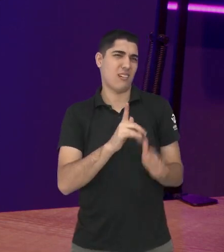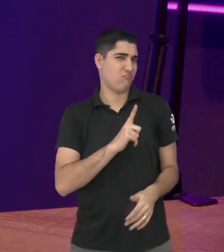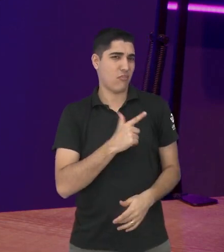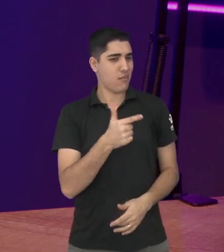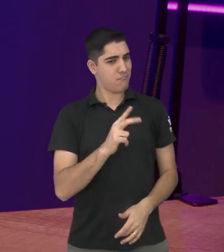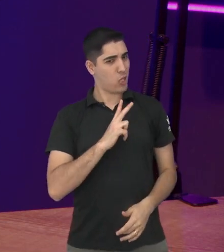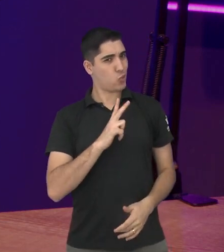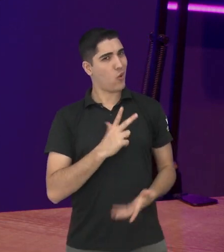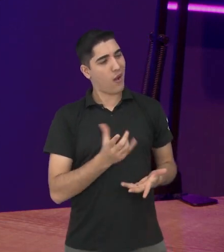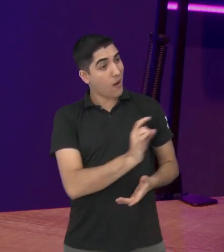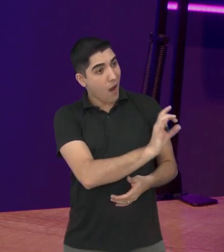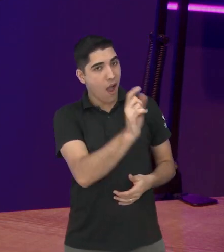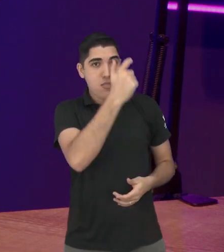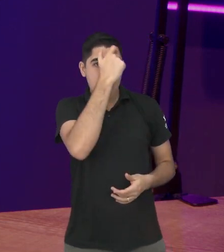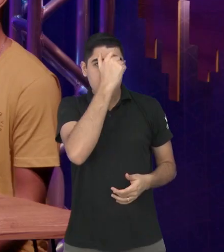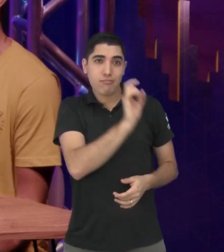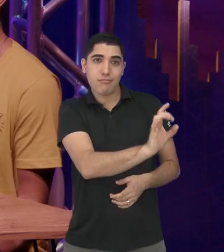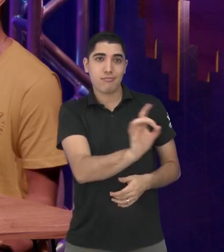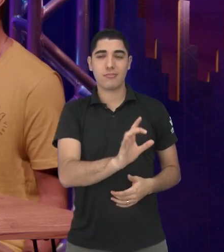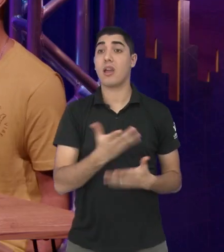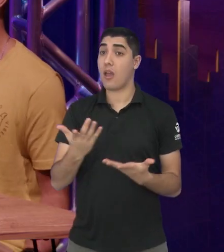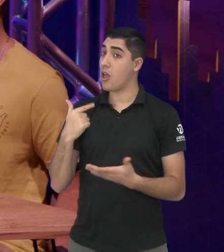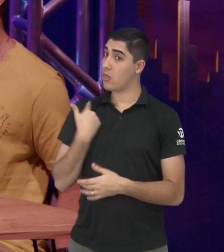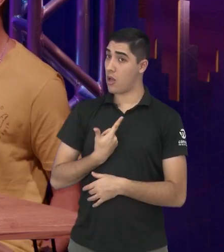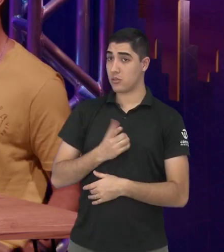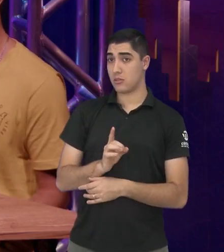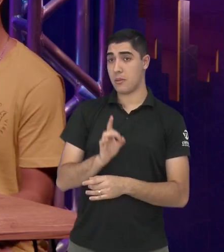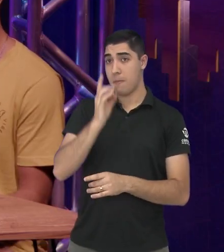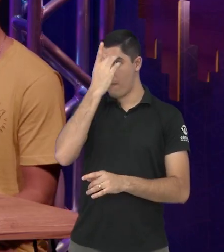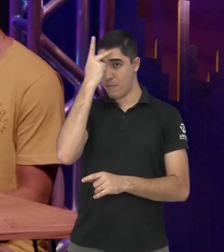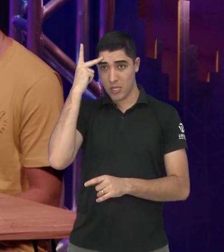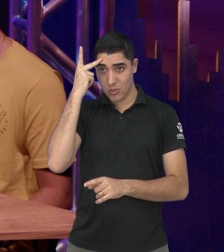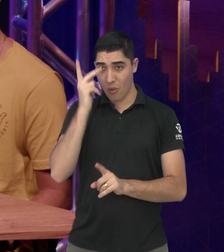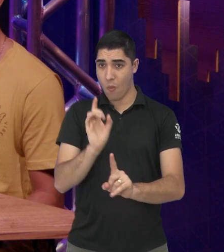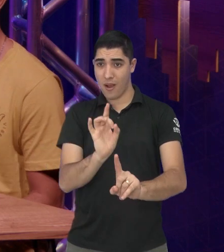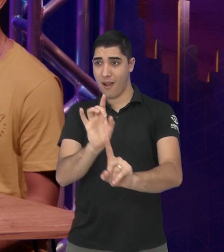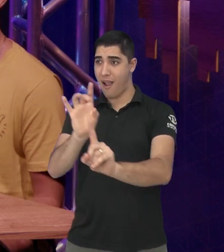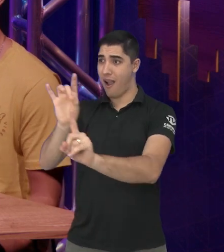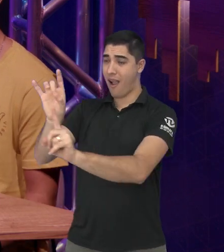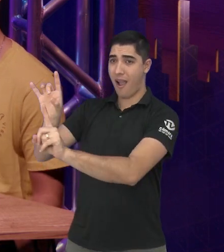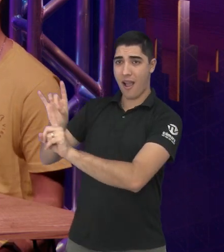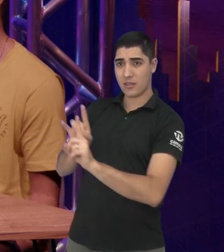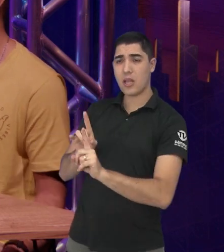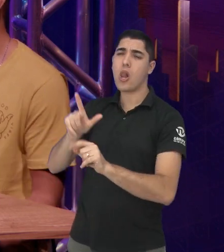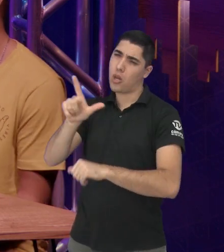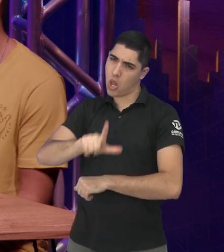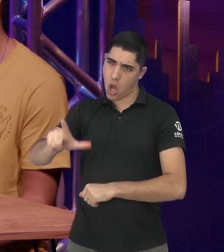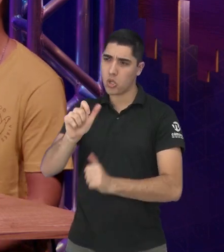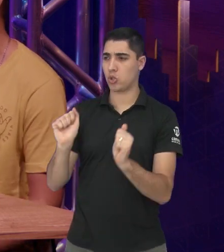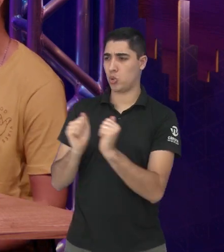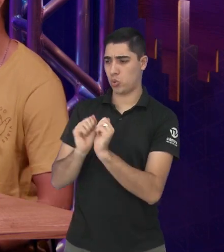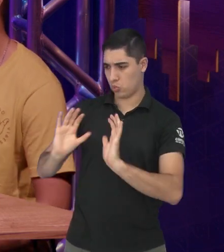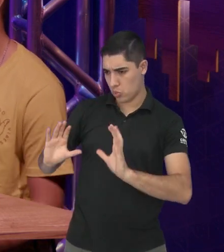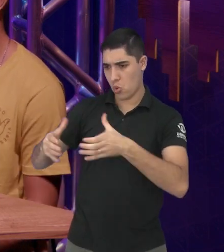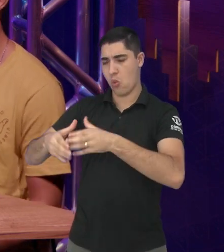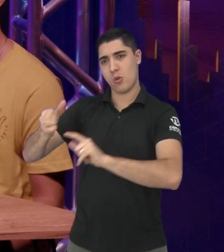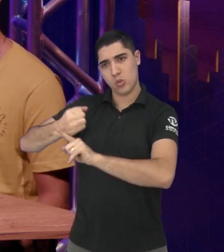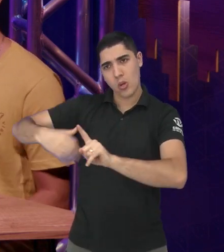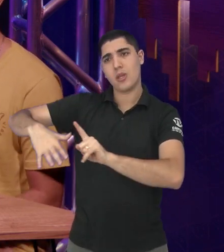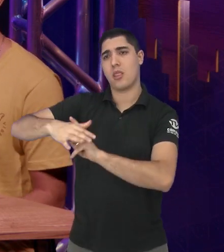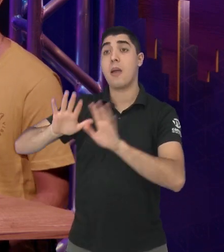a gente não ia ter privacidade. Somos indivíduos, cara. É lógico que a gente vive em sociedade,